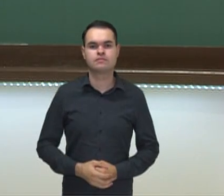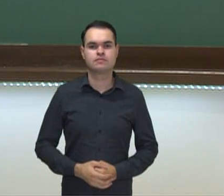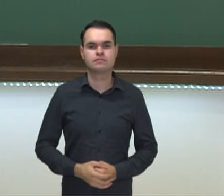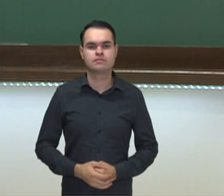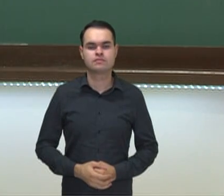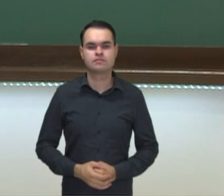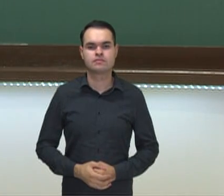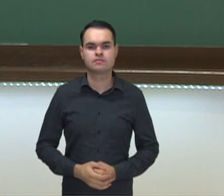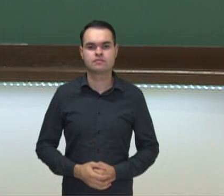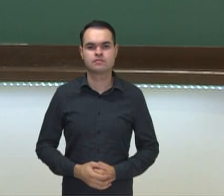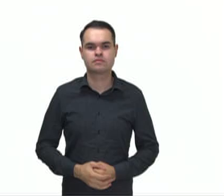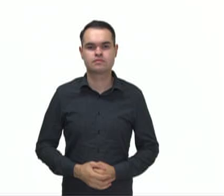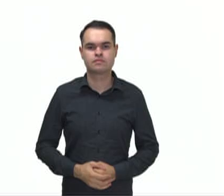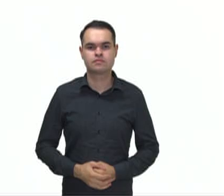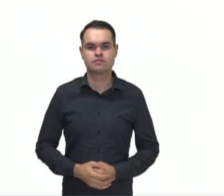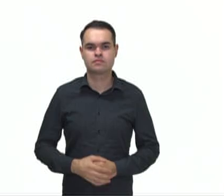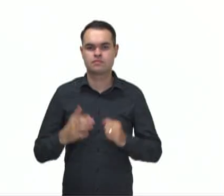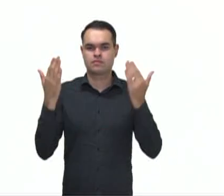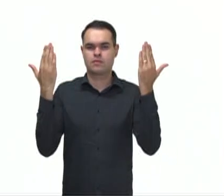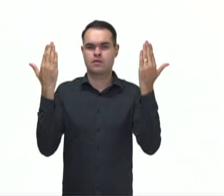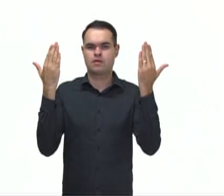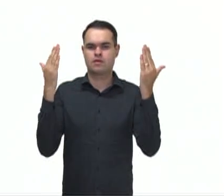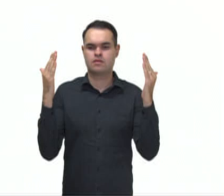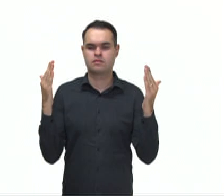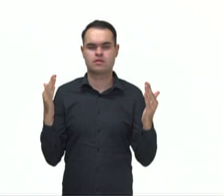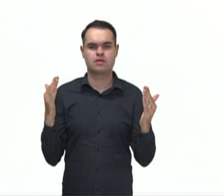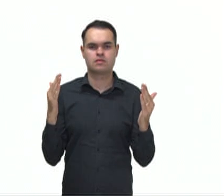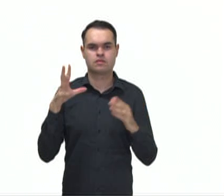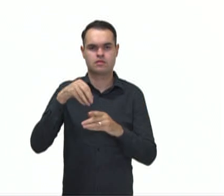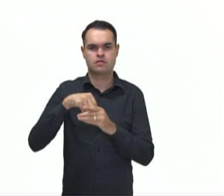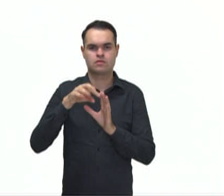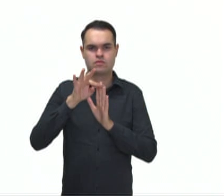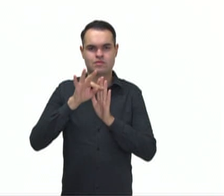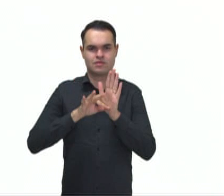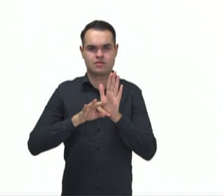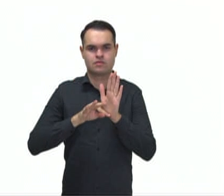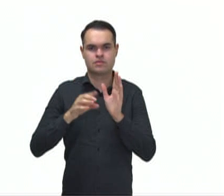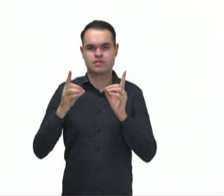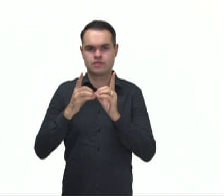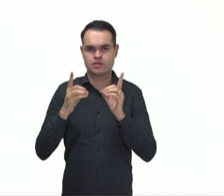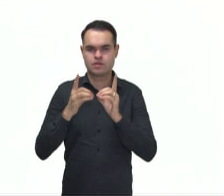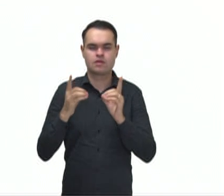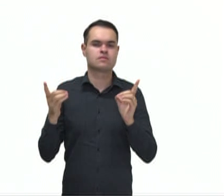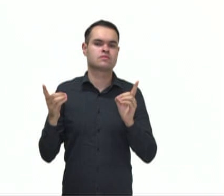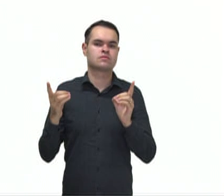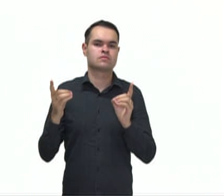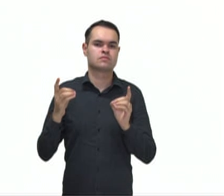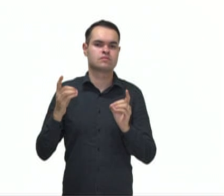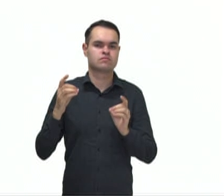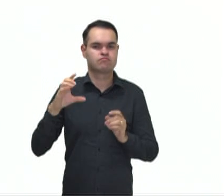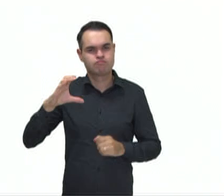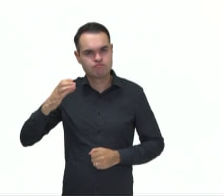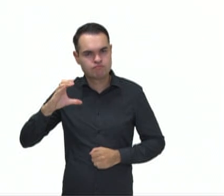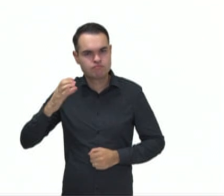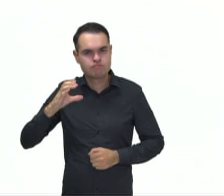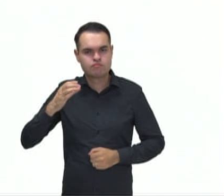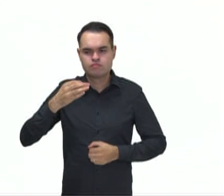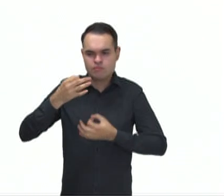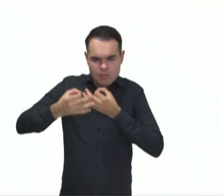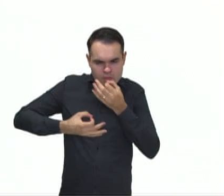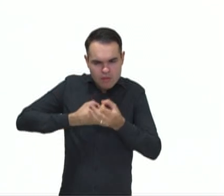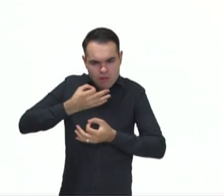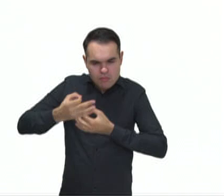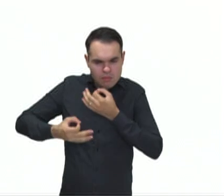Eles são: analisar em texto didático científico os movimentos argumentativos, reconhecer